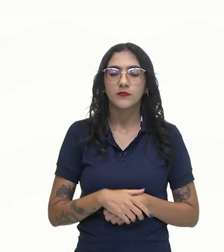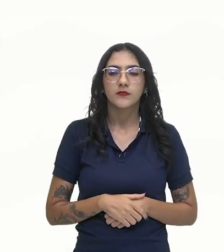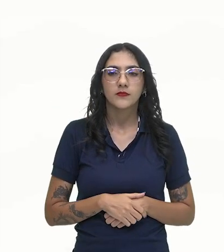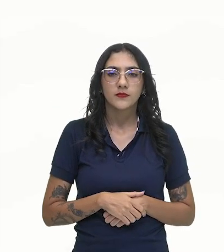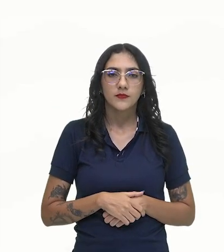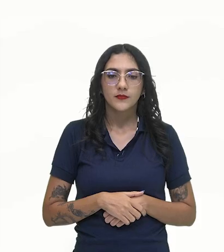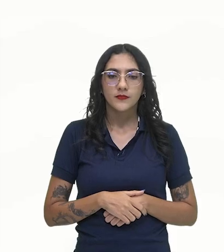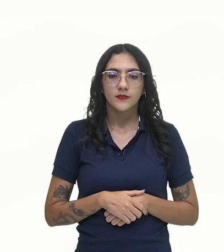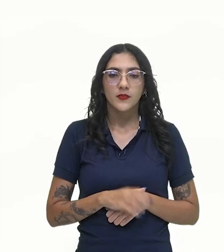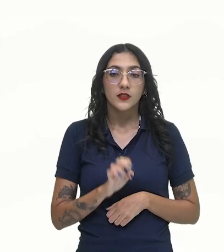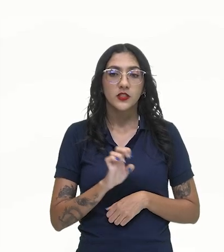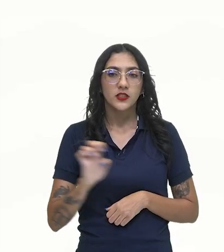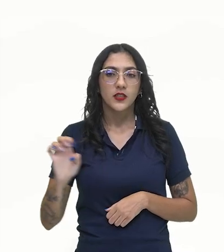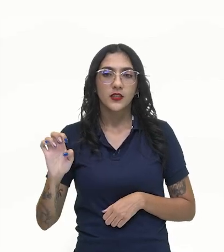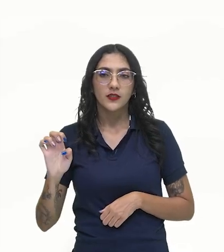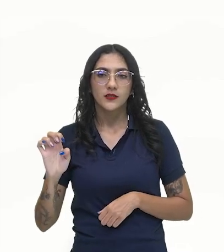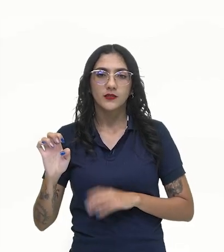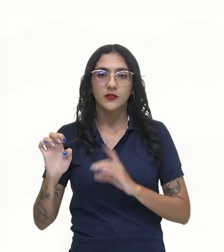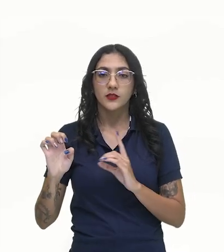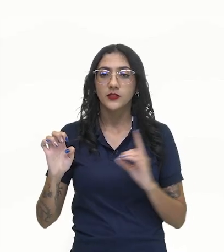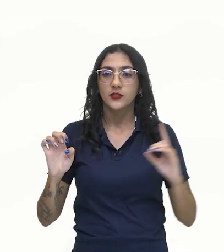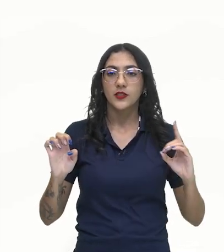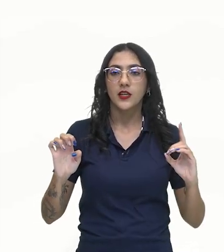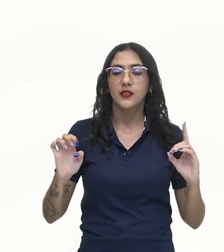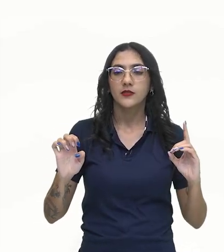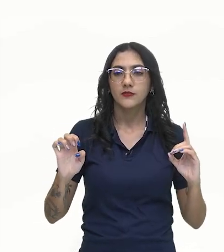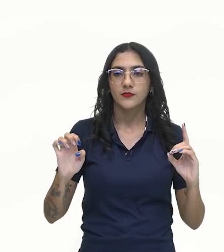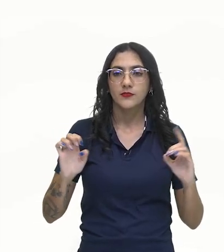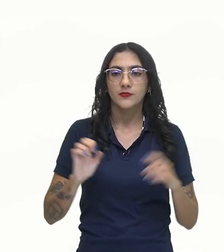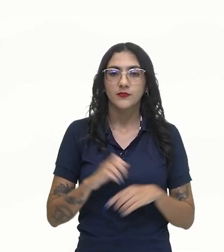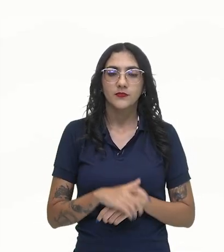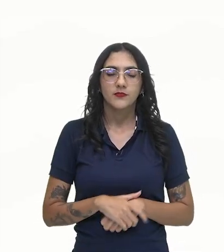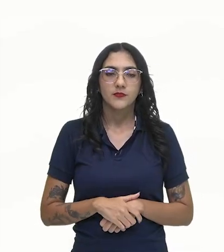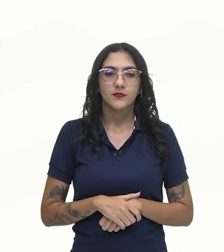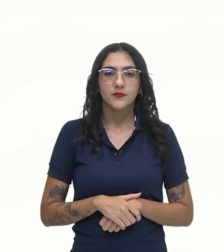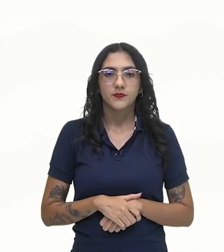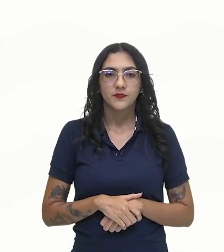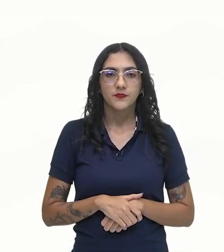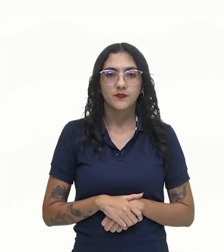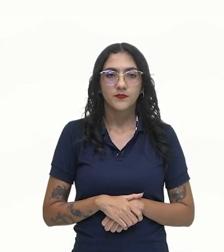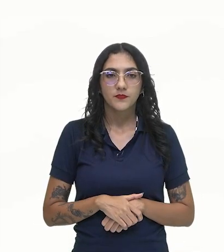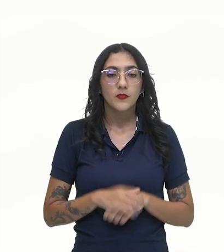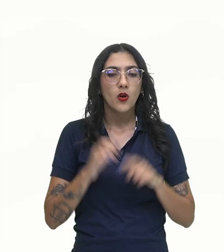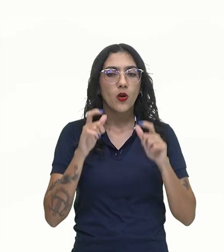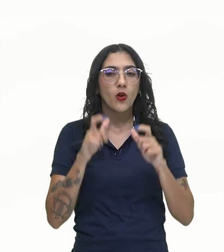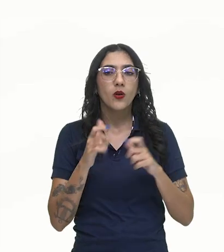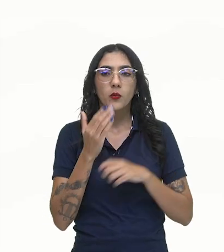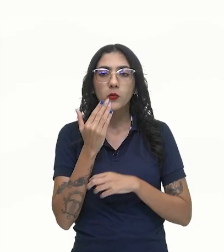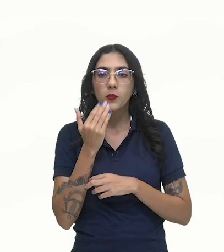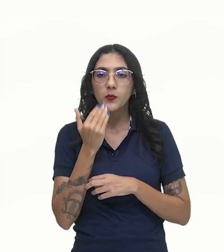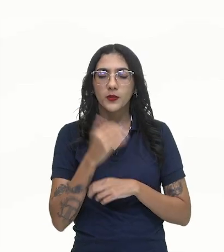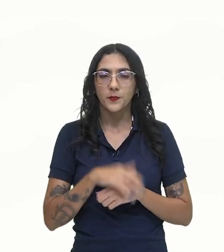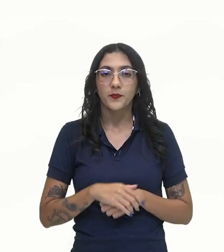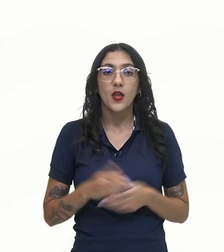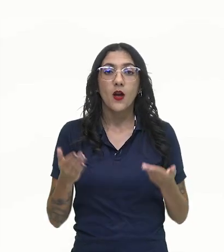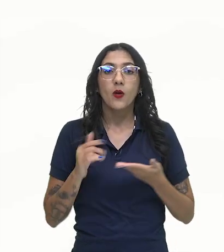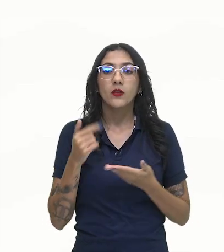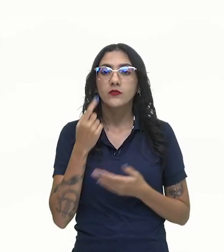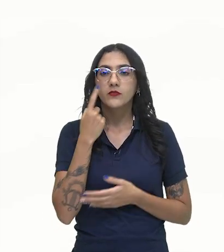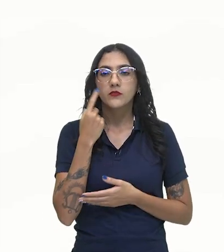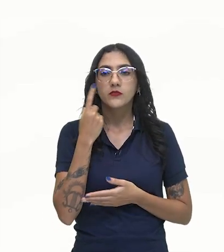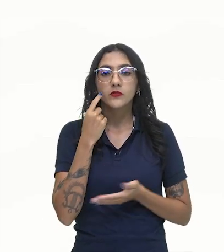is on the right. O restaurante é à direita. Falando em restaurante, vamos aprender vocabulários